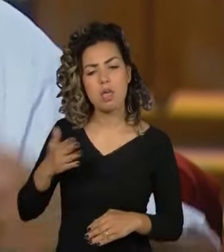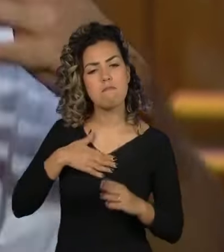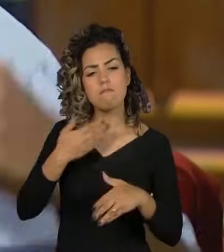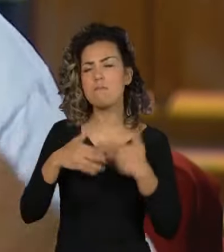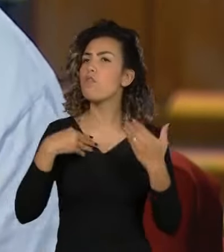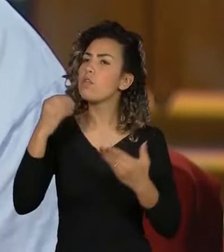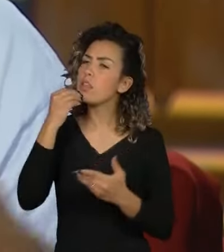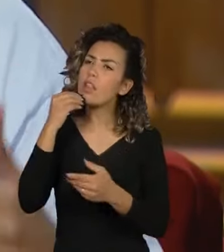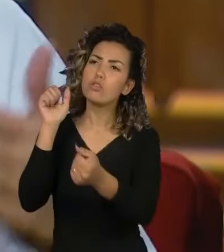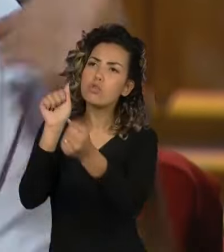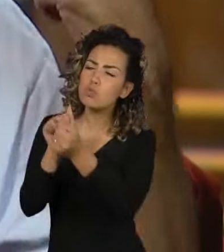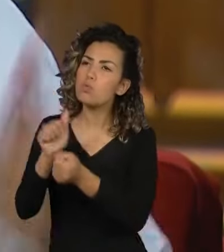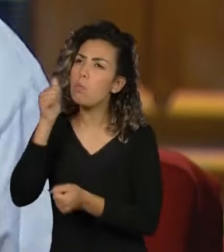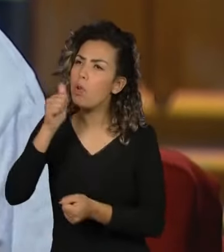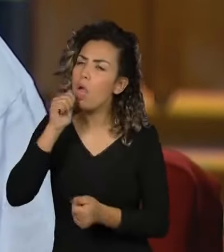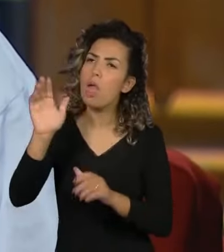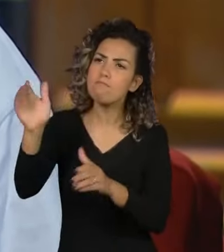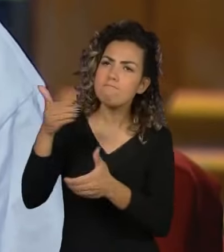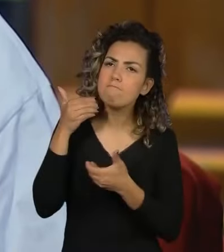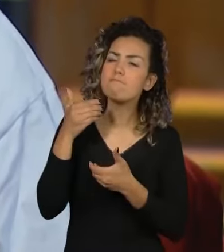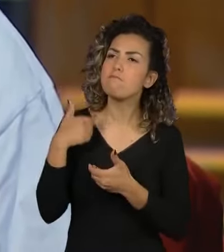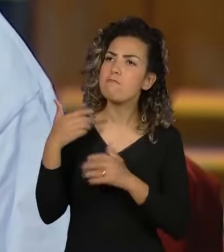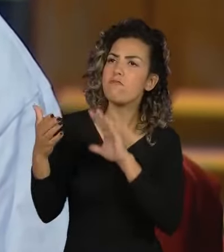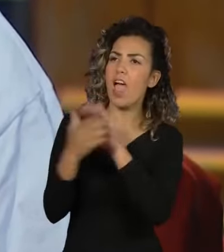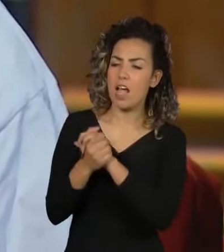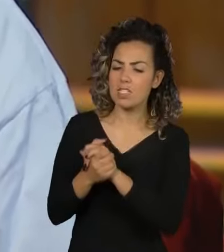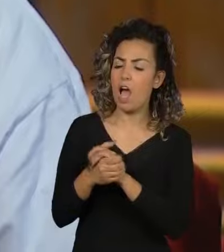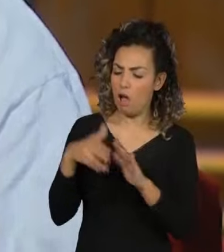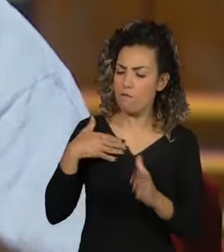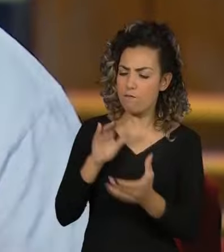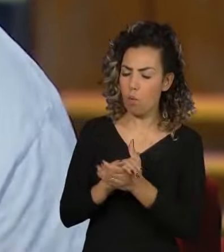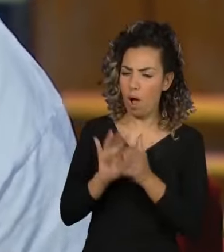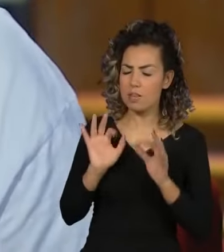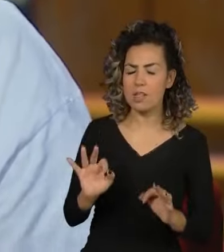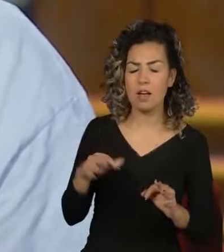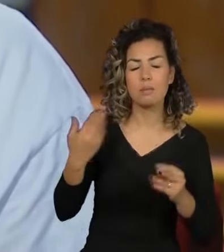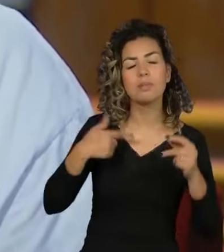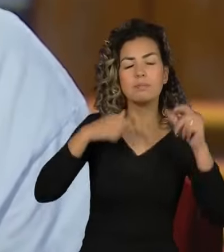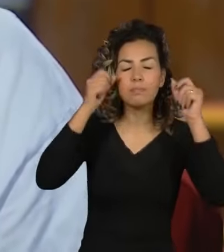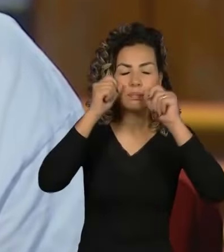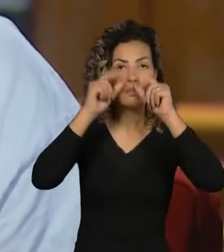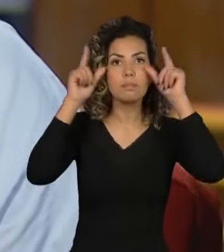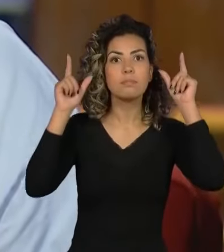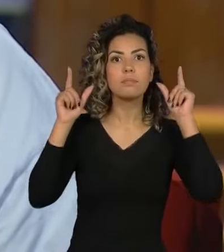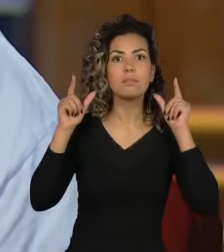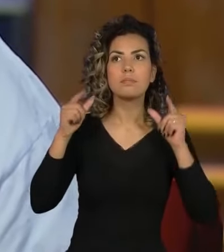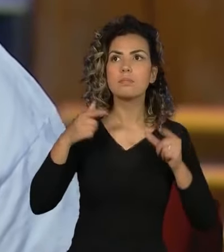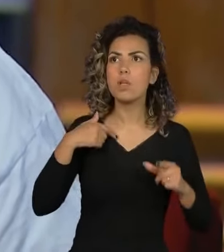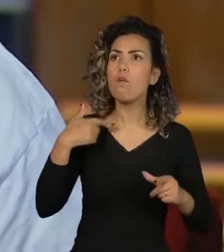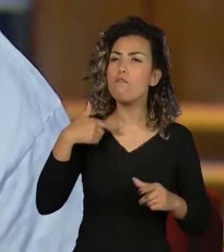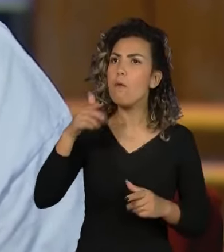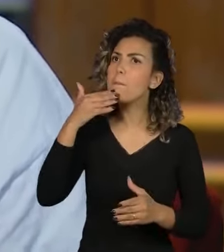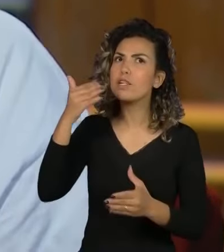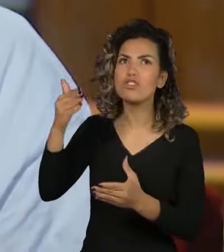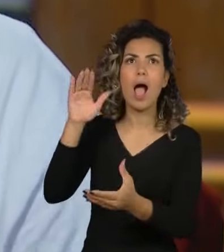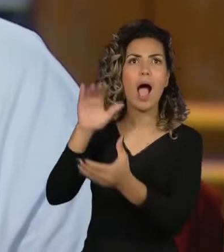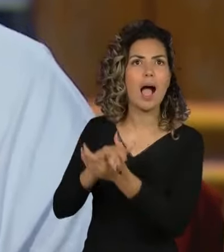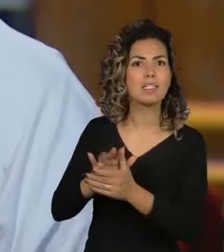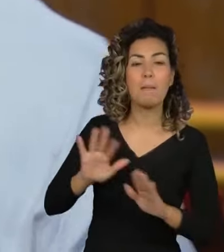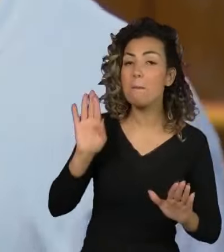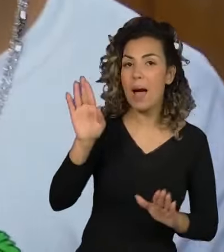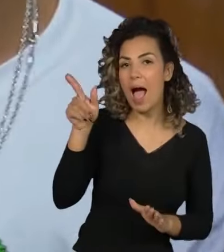mulher que eu gosto e isso e e a gente vai casar velho a gente vai casar e aí na hora que eu abri o olho assim mano eu falei vou pedir essa essa menina em casamento agora velho e